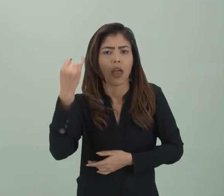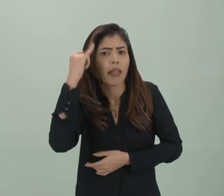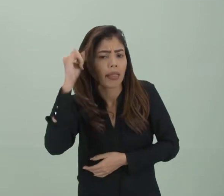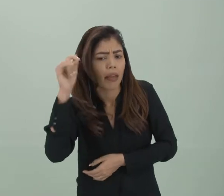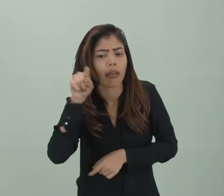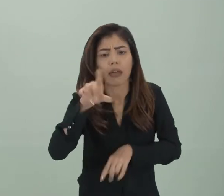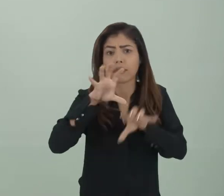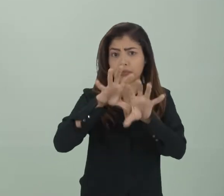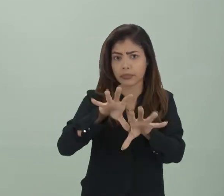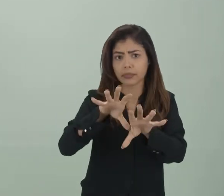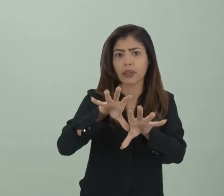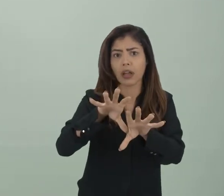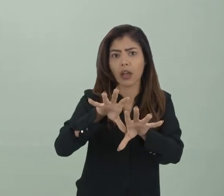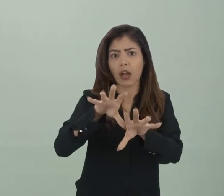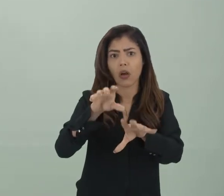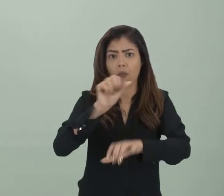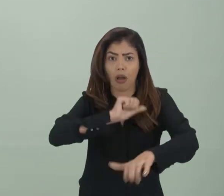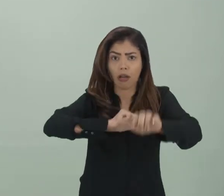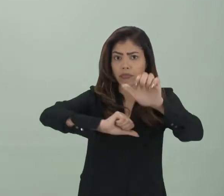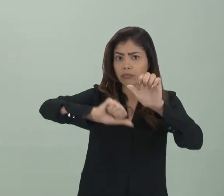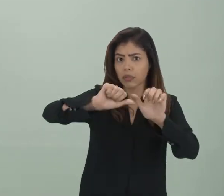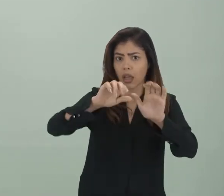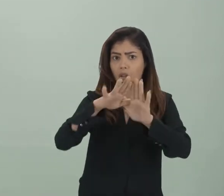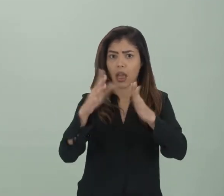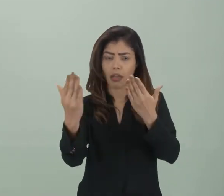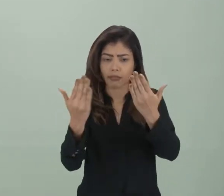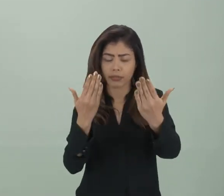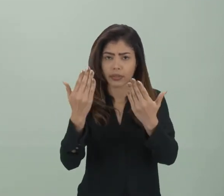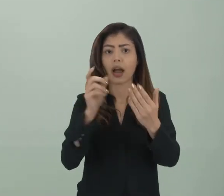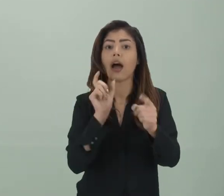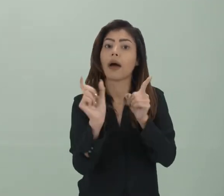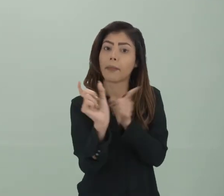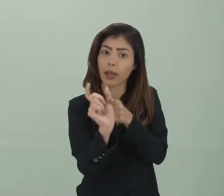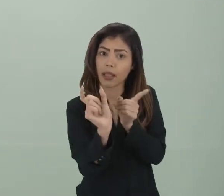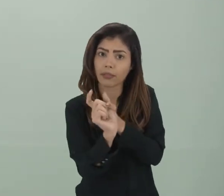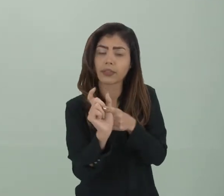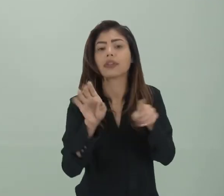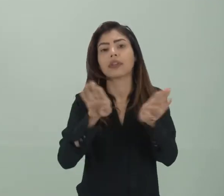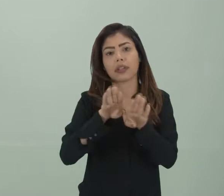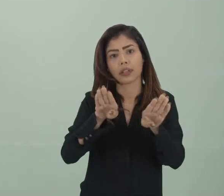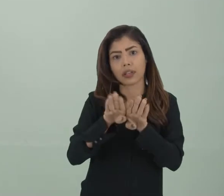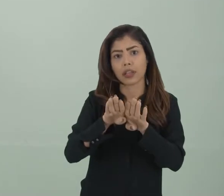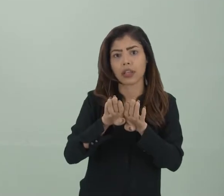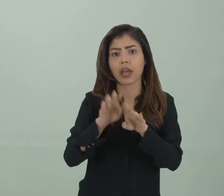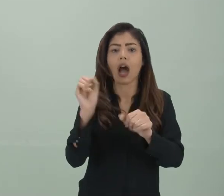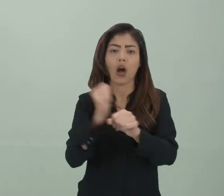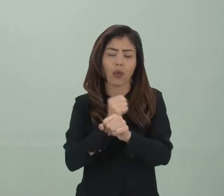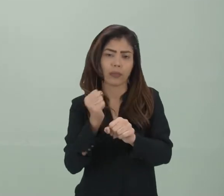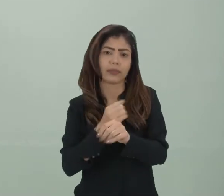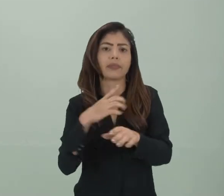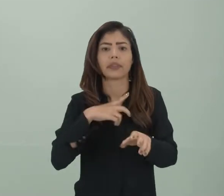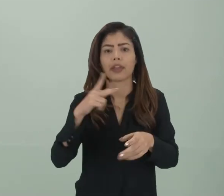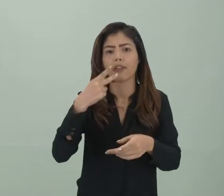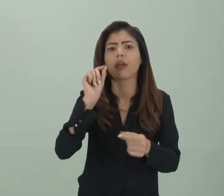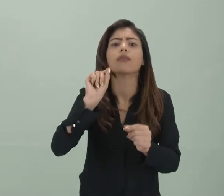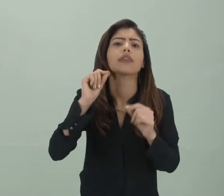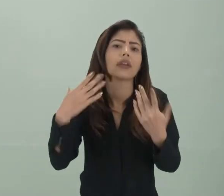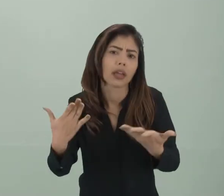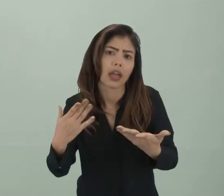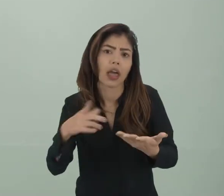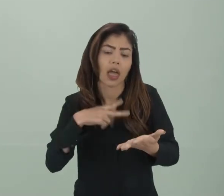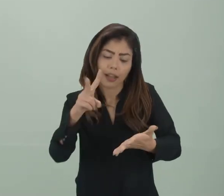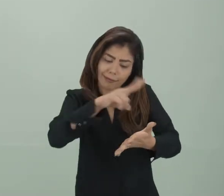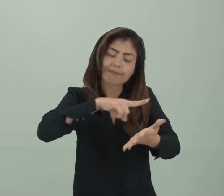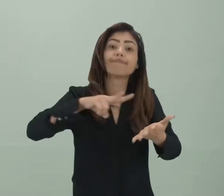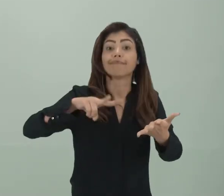tenho uma contraposição entre a palavra Machado de Assis e suas obras. Quero dizer que li as obras